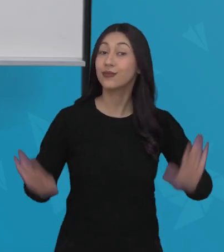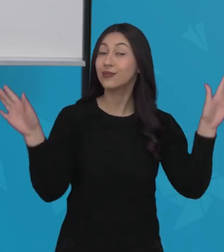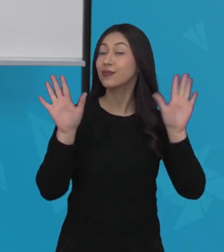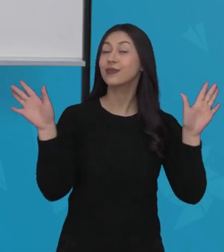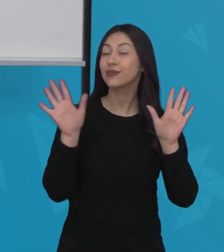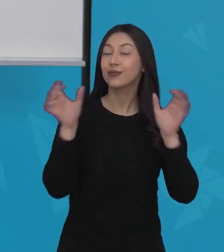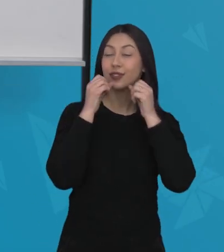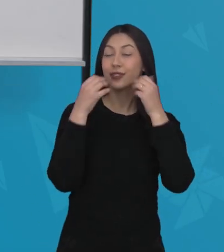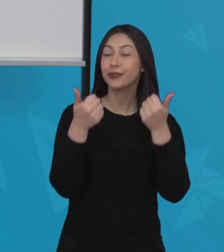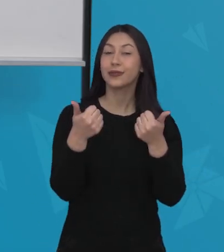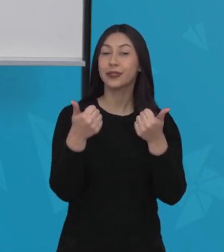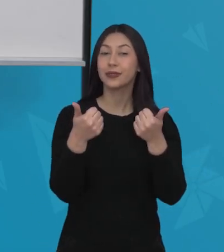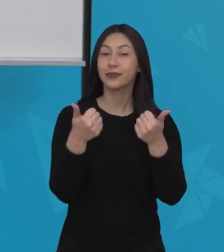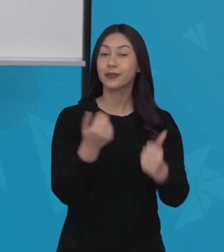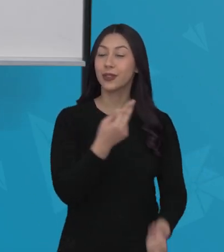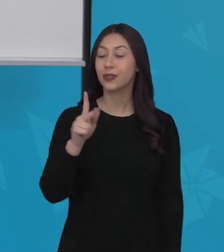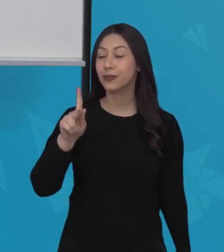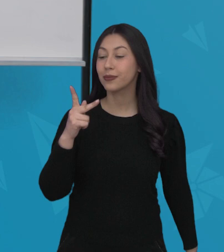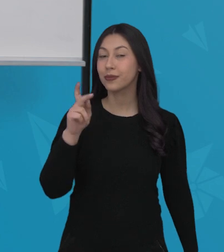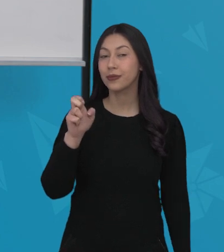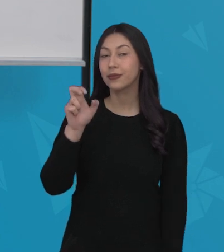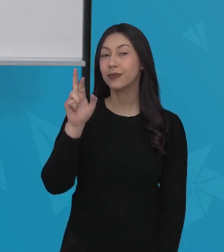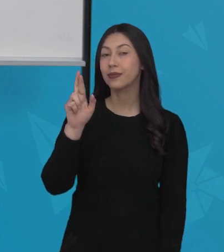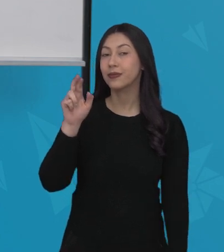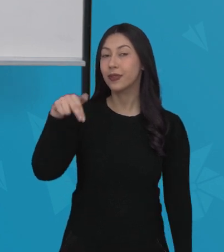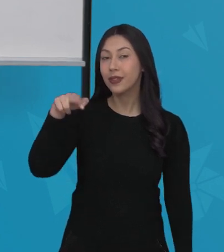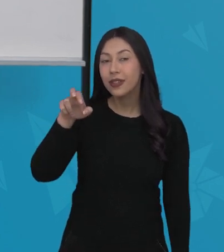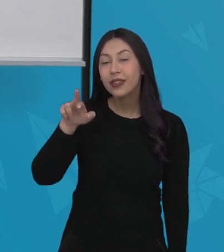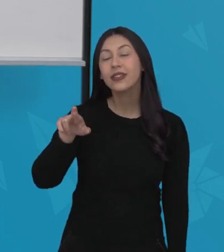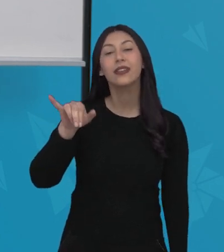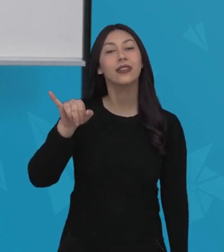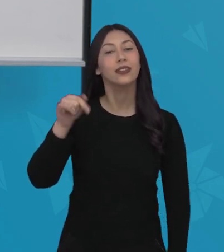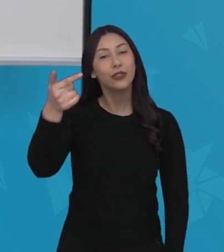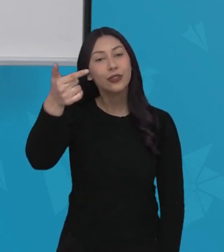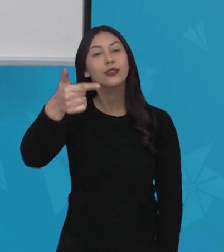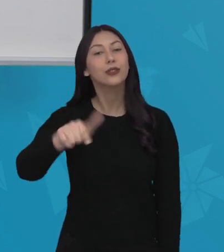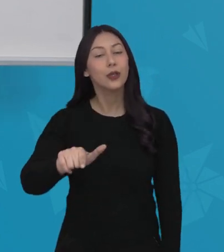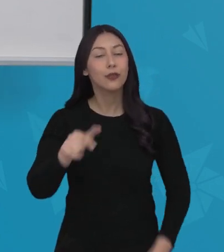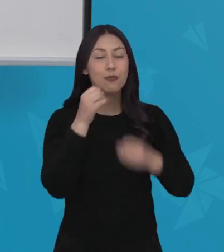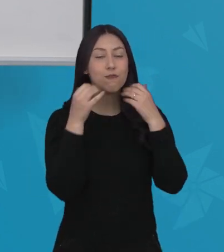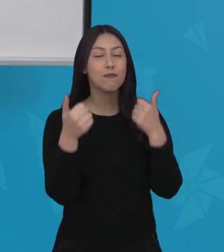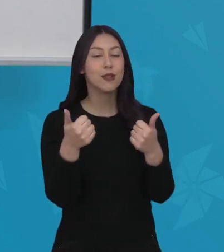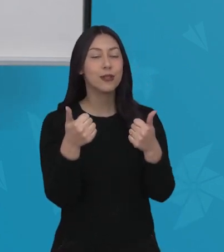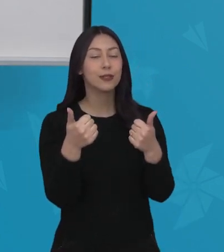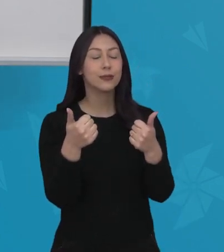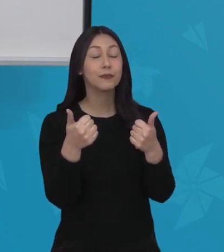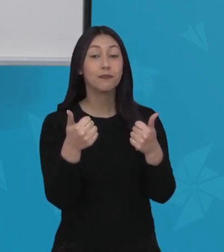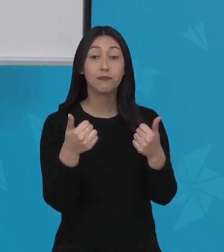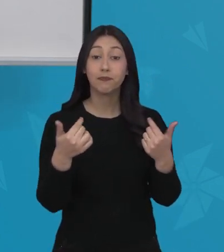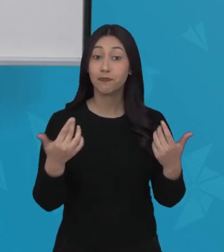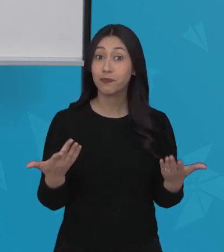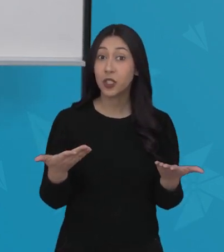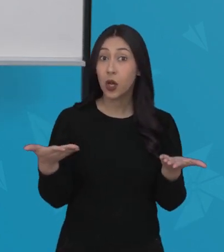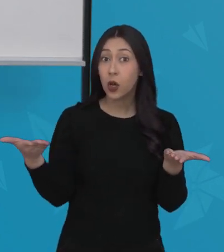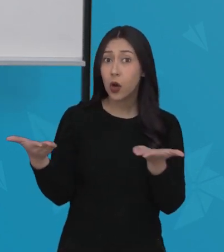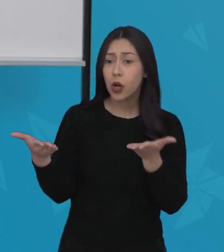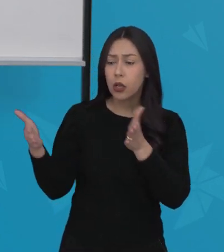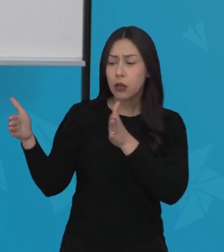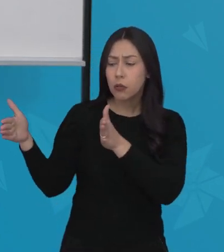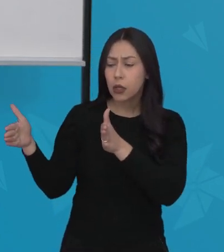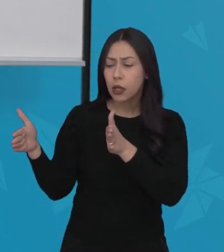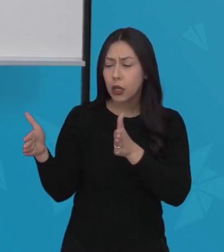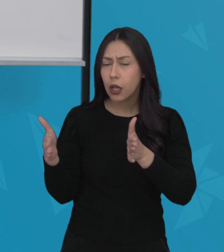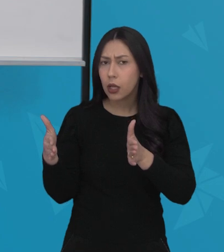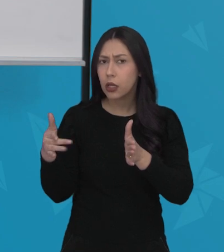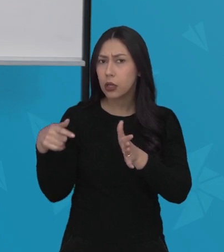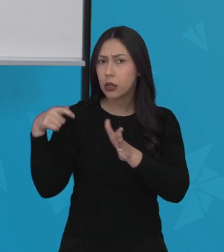E aí, gente, tudo bem? Henry aqui para mais uma aula do Educage. Tranquilo, gente? Nesse novo bloco que a gente tem